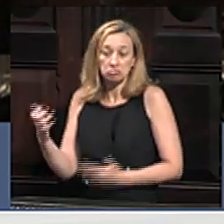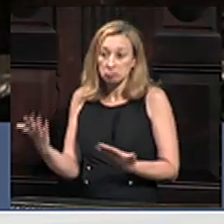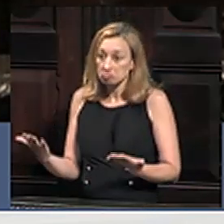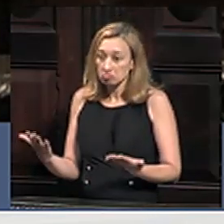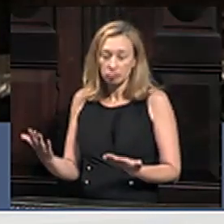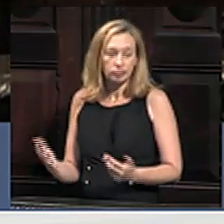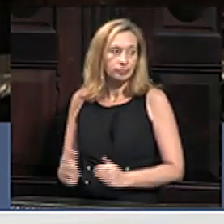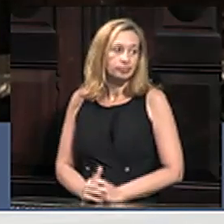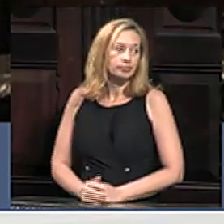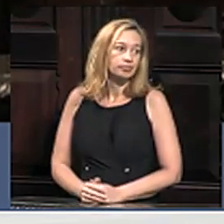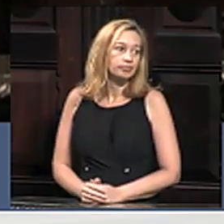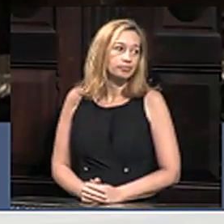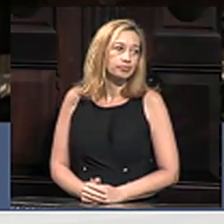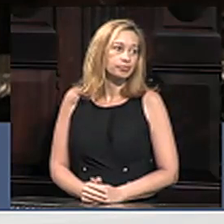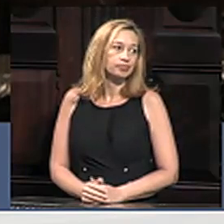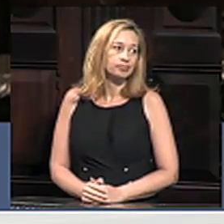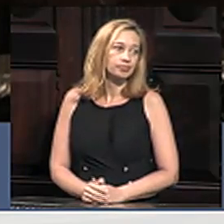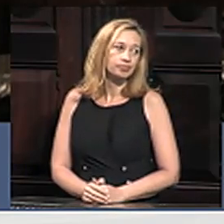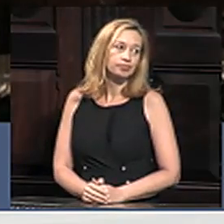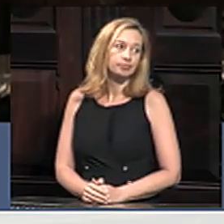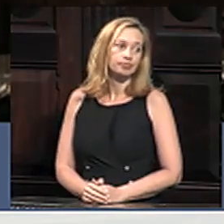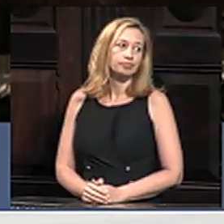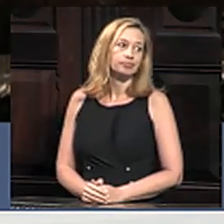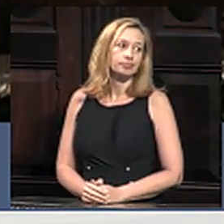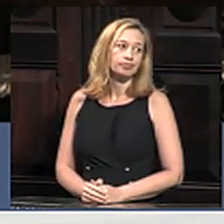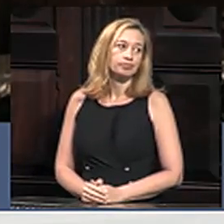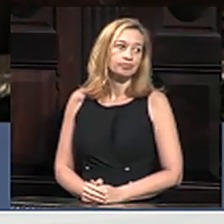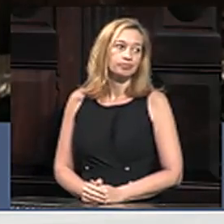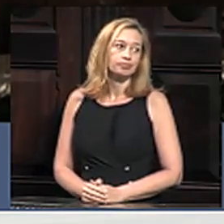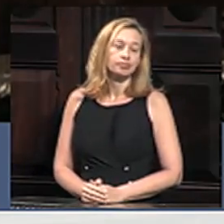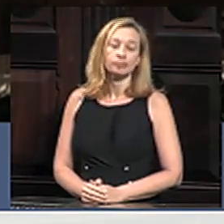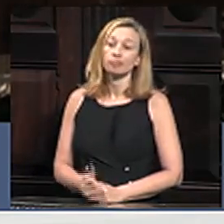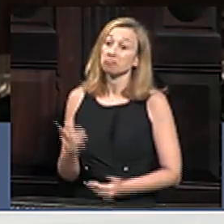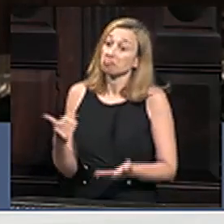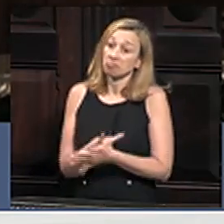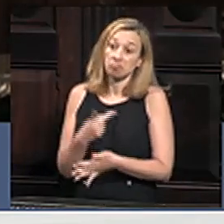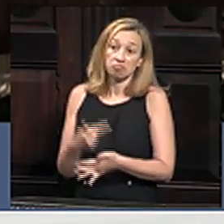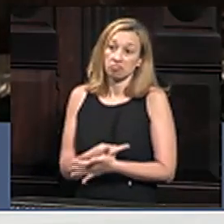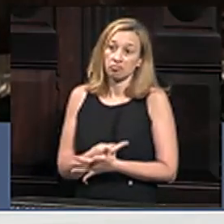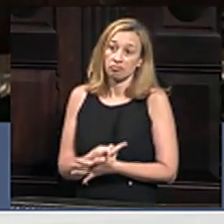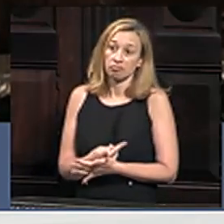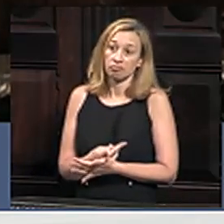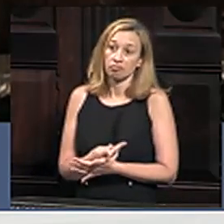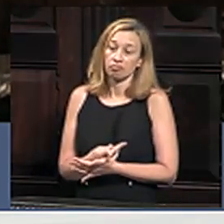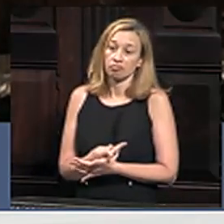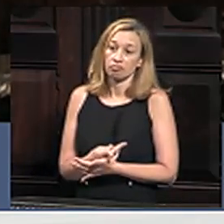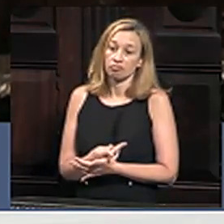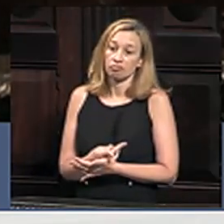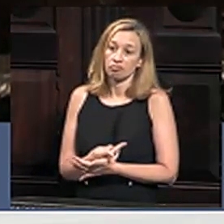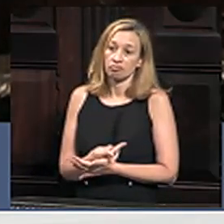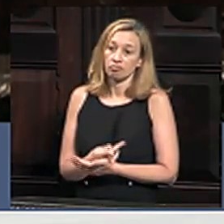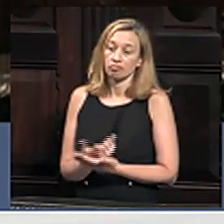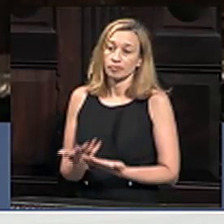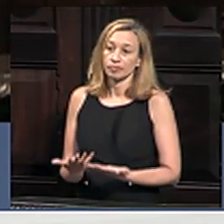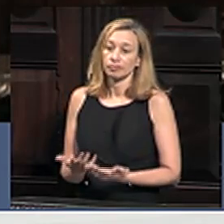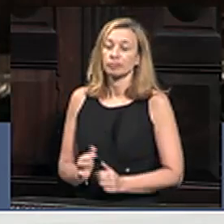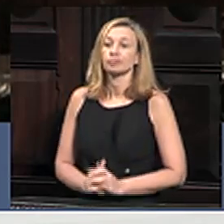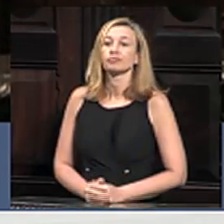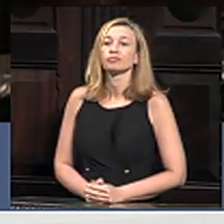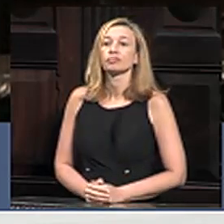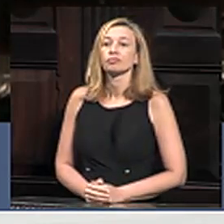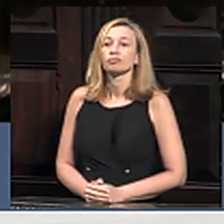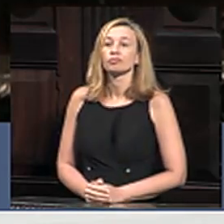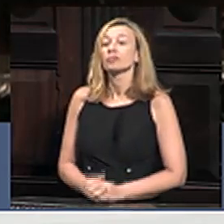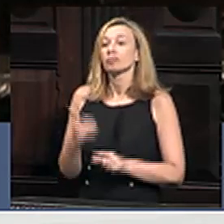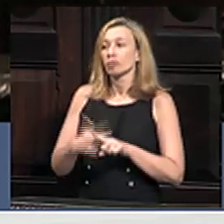É uma denominação descabida, indevida, porque